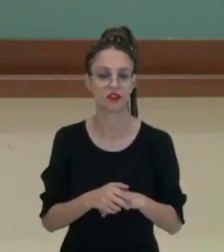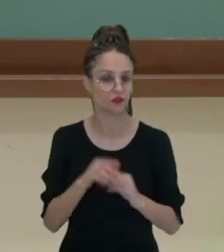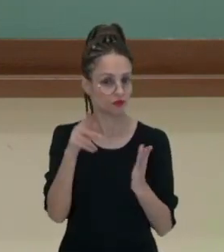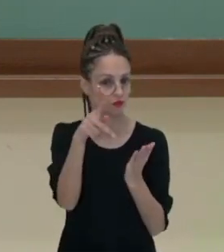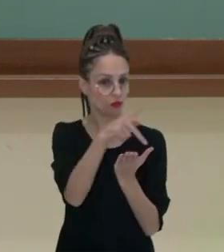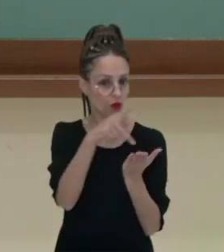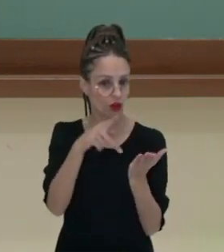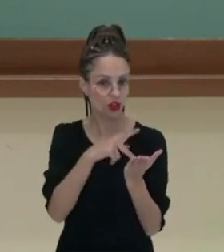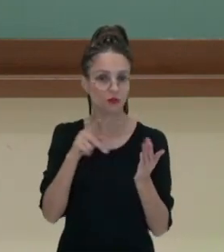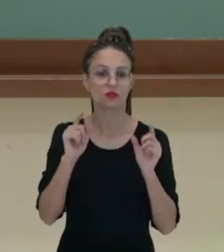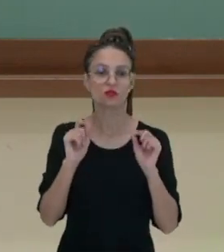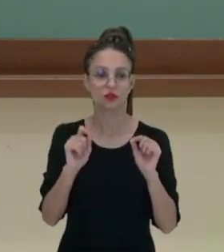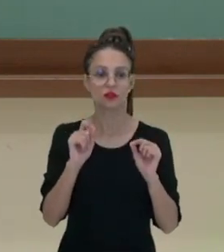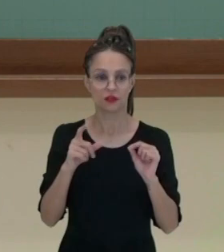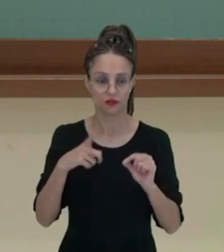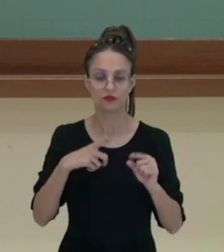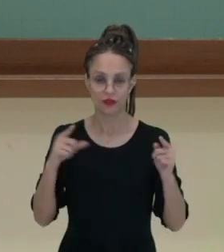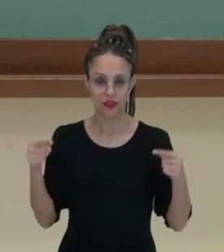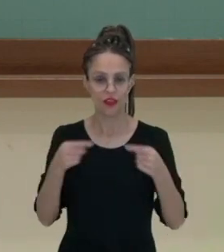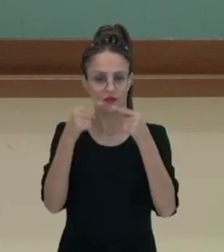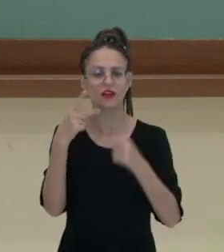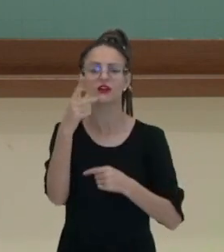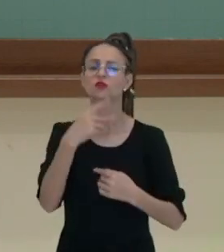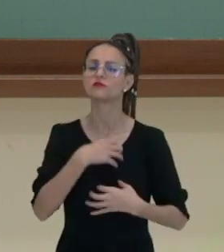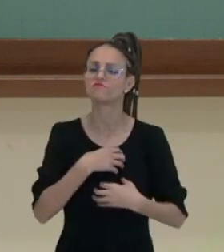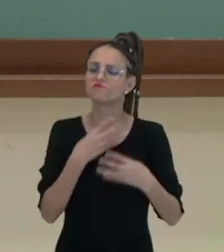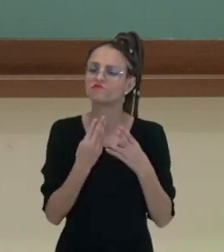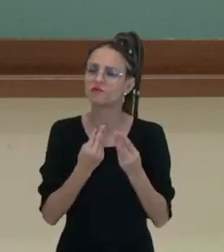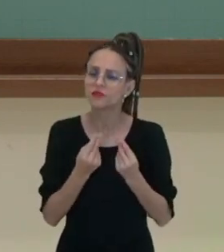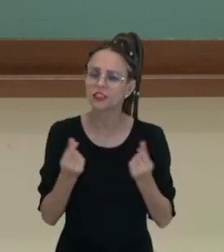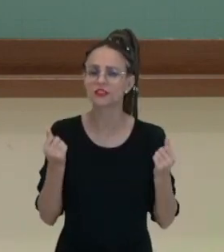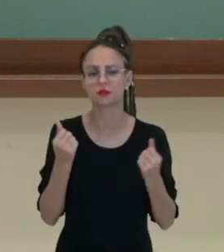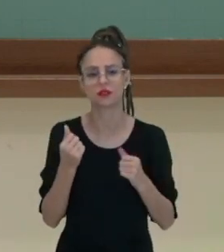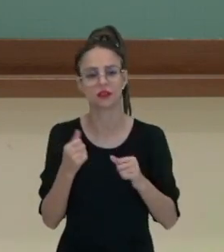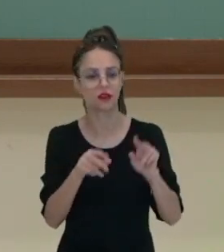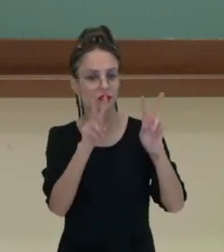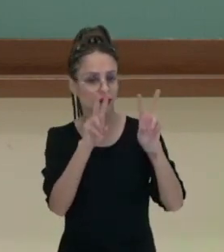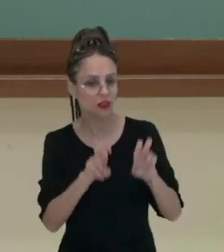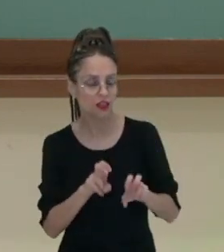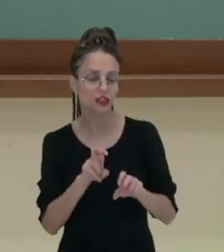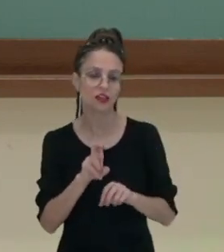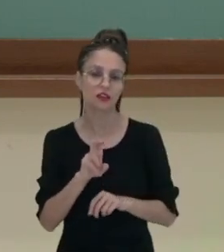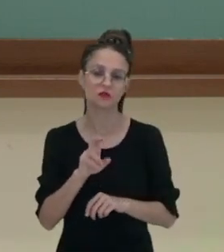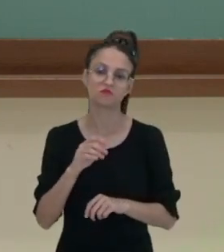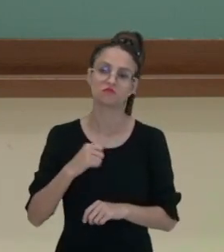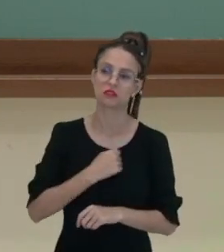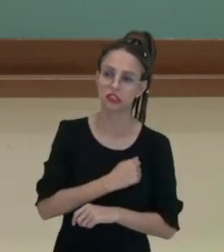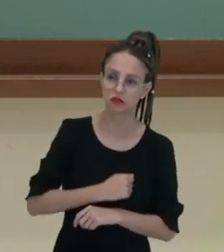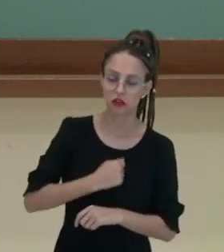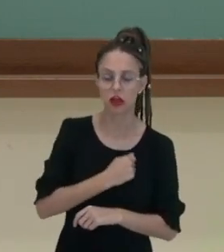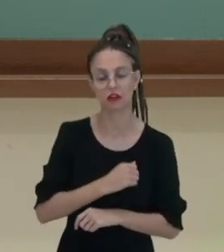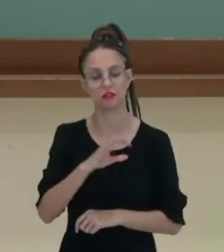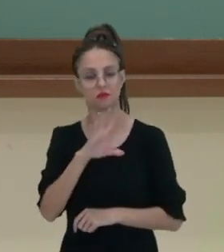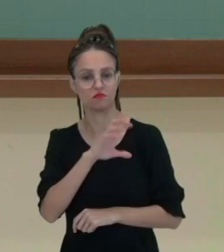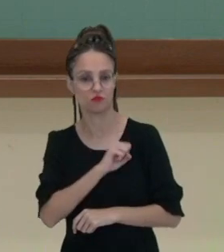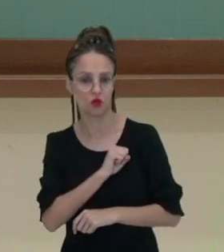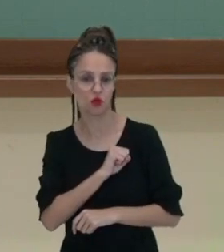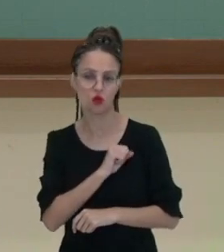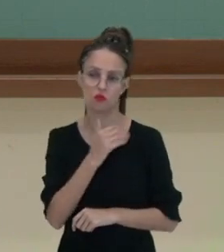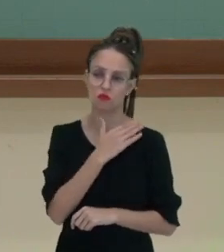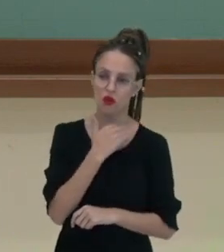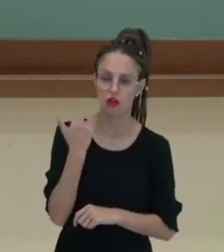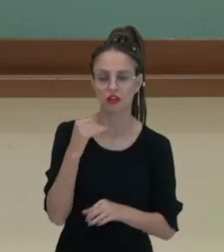poemas que tenham a ver com a sua sensibilidade, né? Os temas sobre saudade, amor,